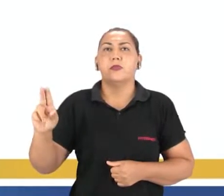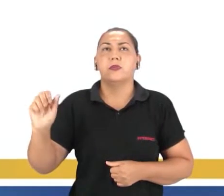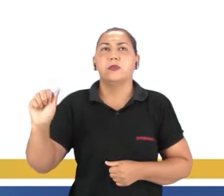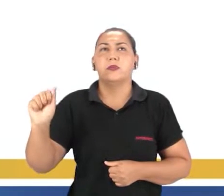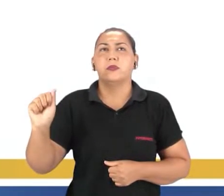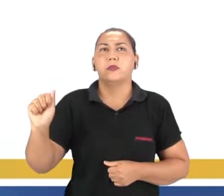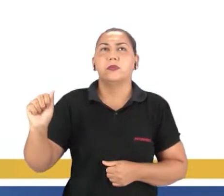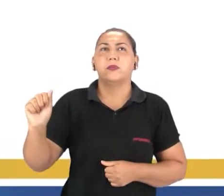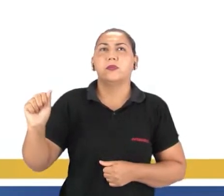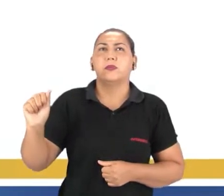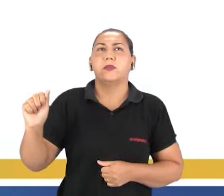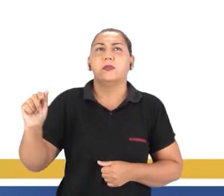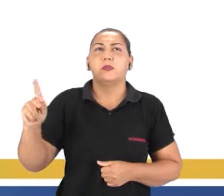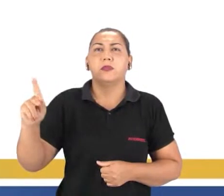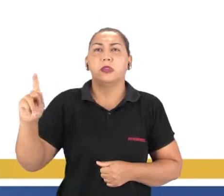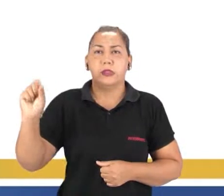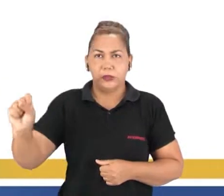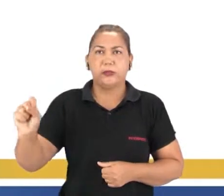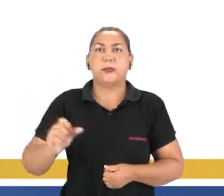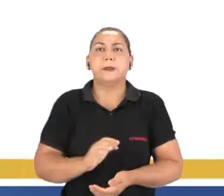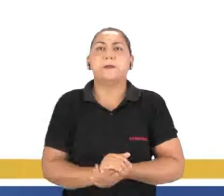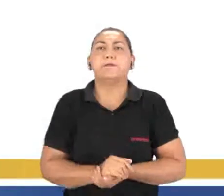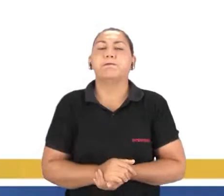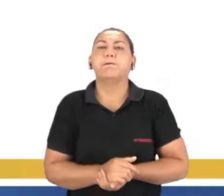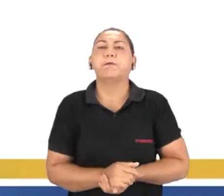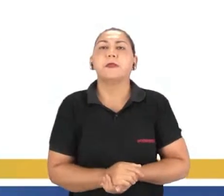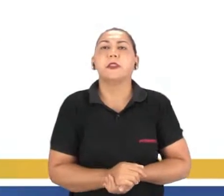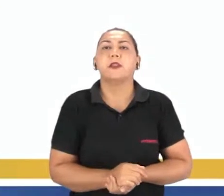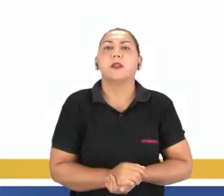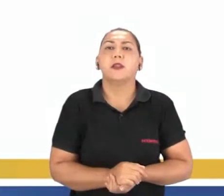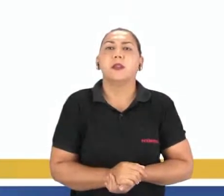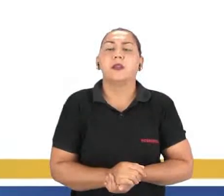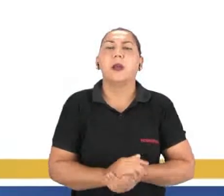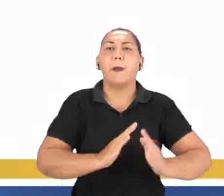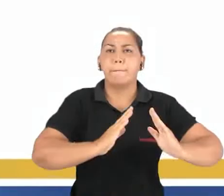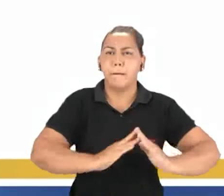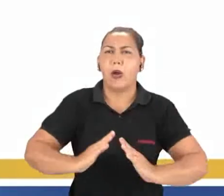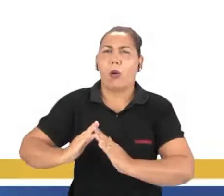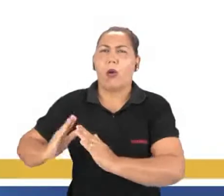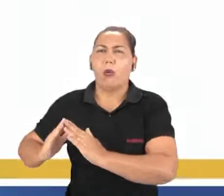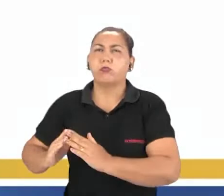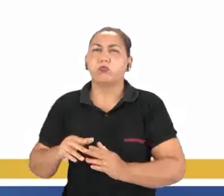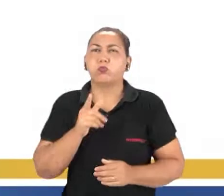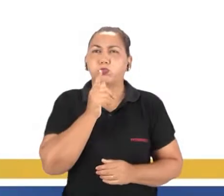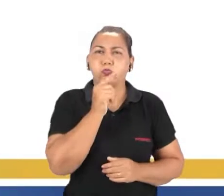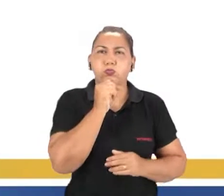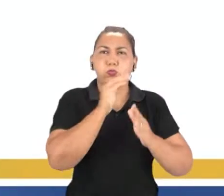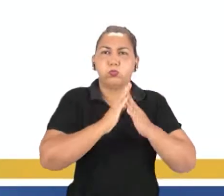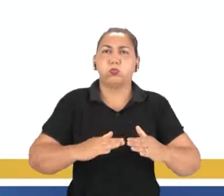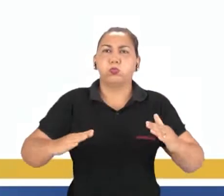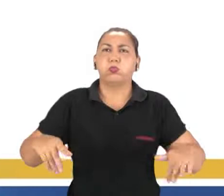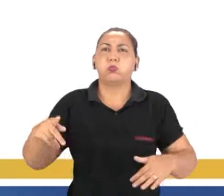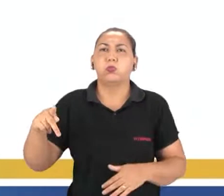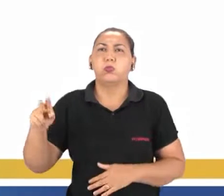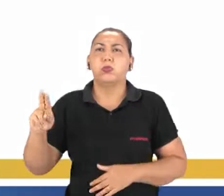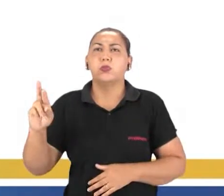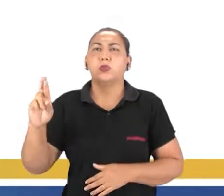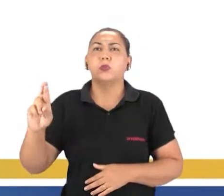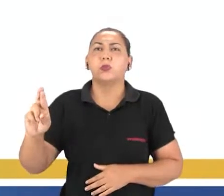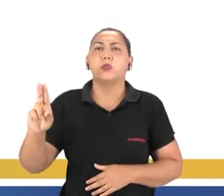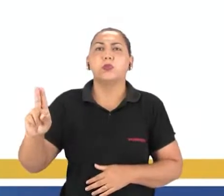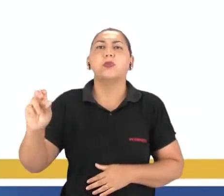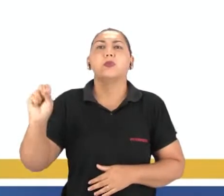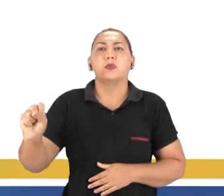respectivamente, os rios Juruá e Purus. Expedições armadas feitas com o objetivo de matar as lideranças indígenas